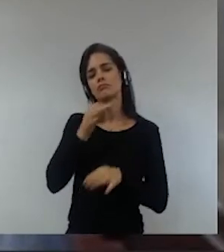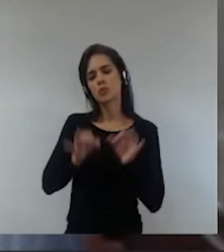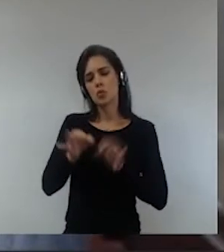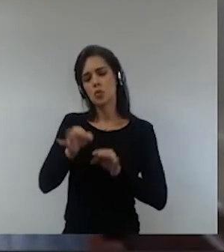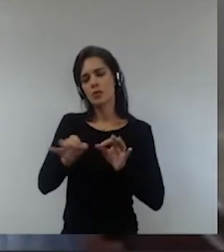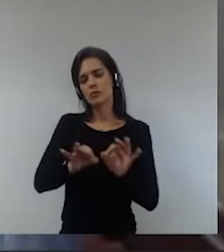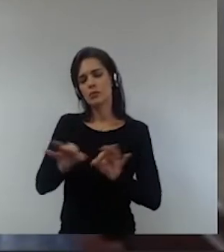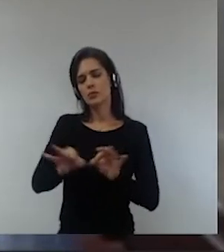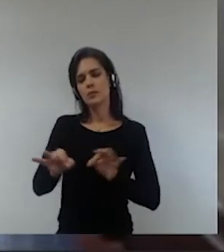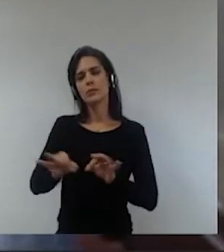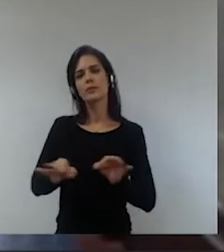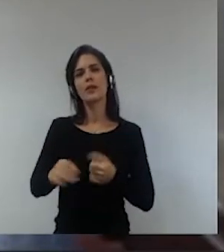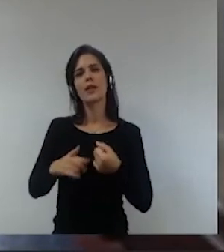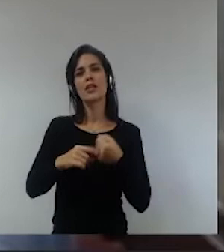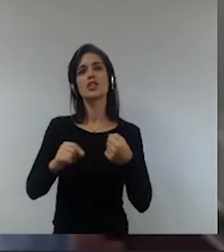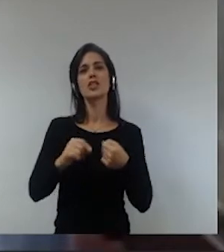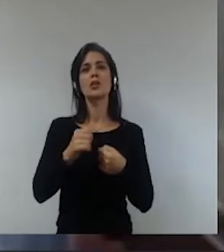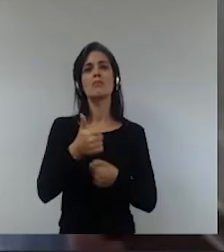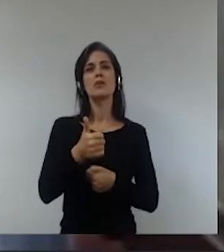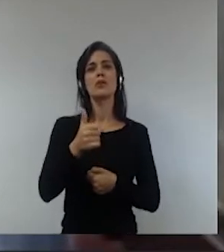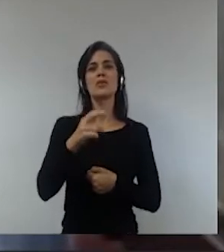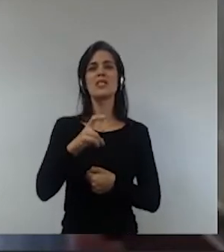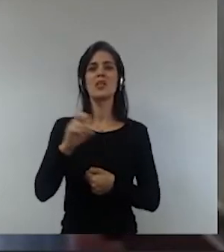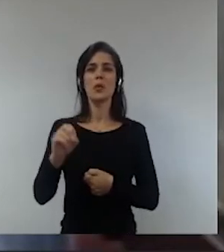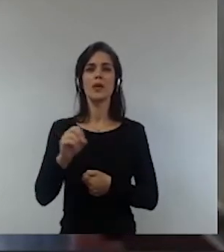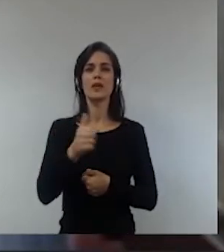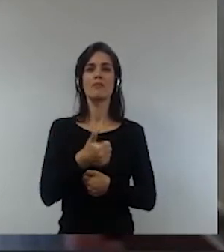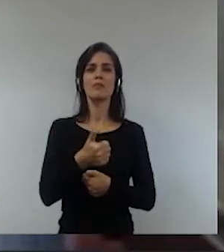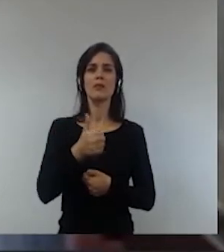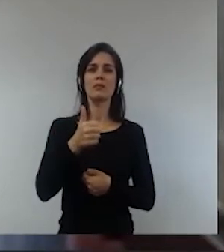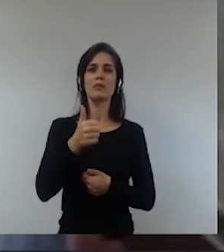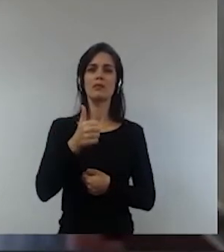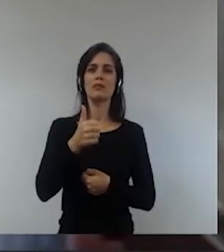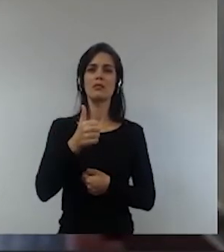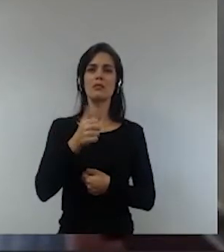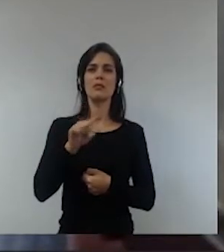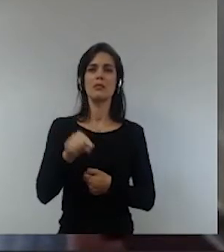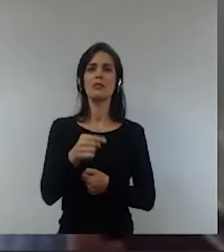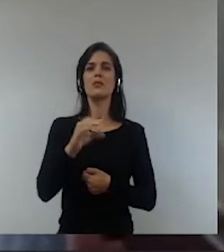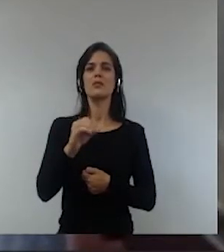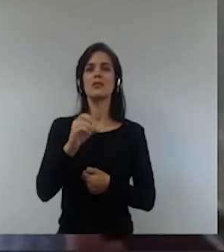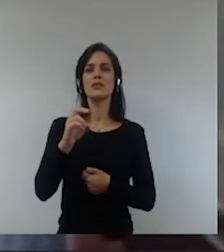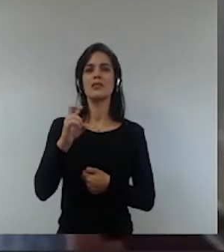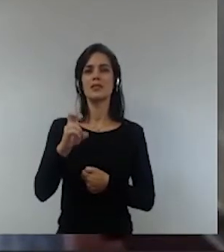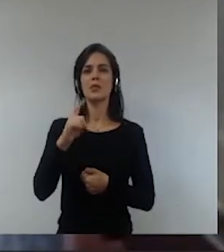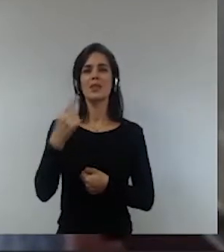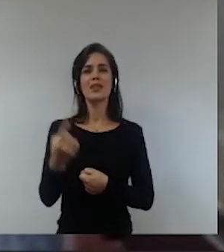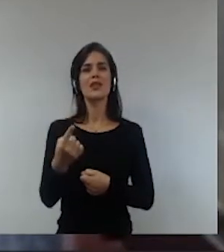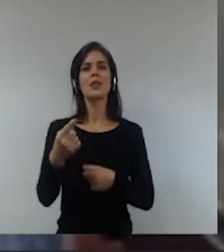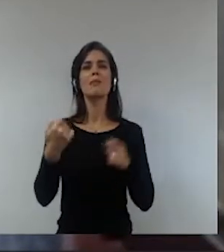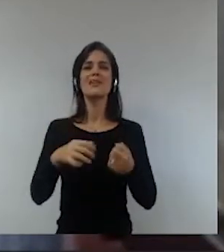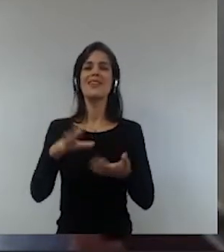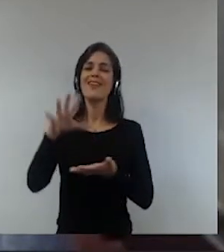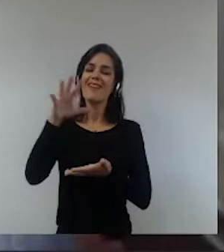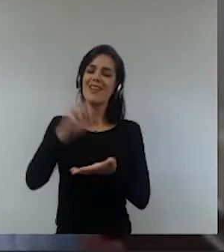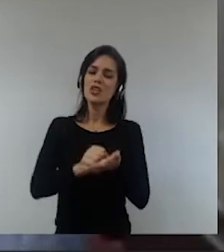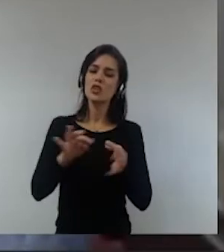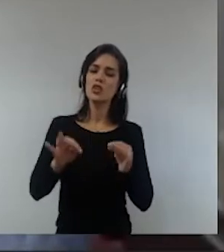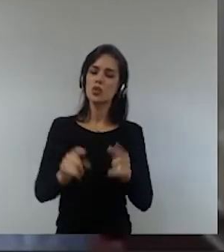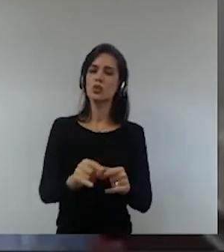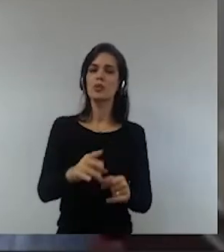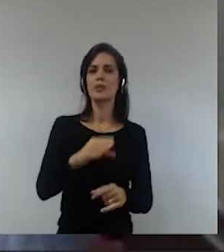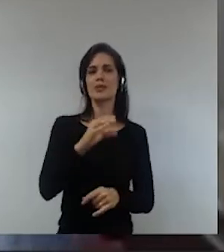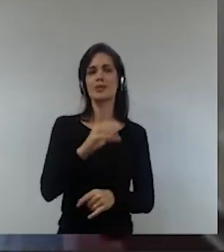artigos 1050 e 1051, que deveria haver um cadastro eletrônico de todas as pessoas jurídicas,